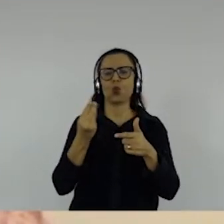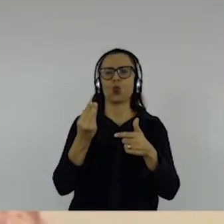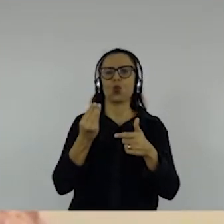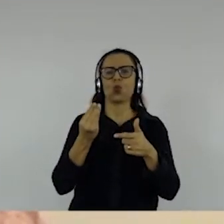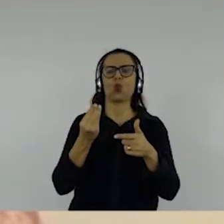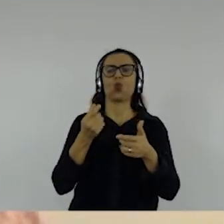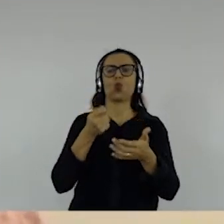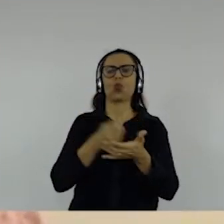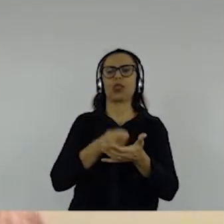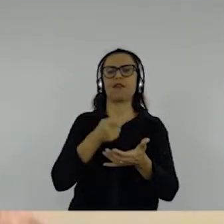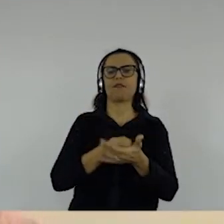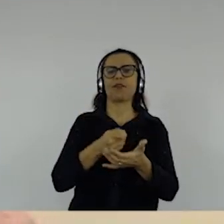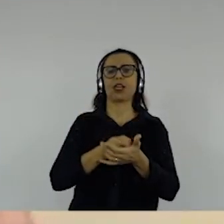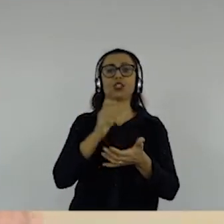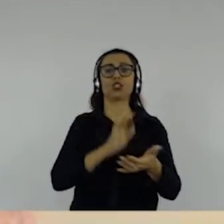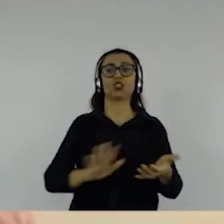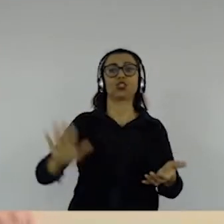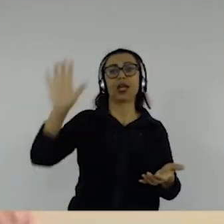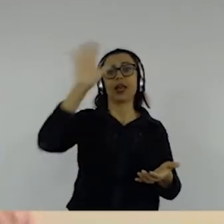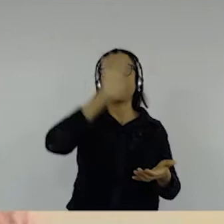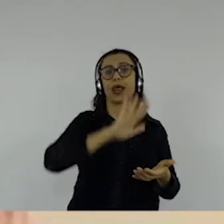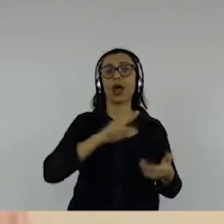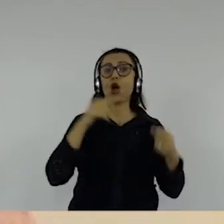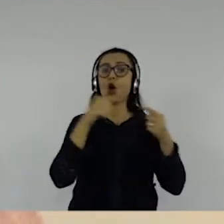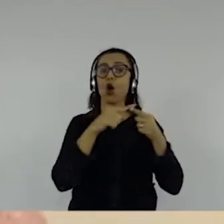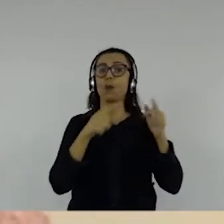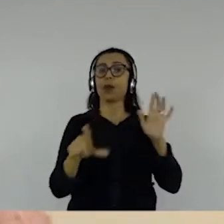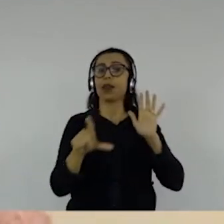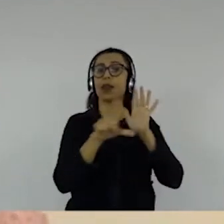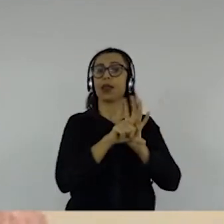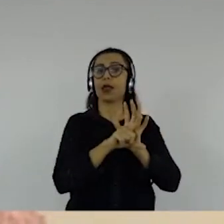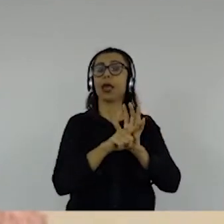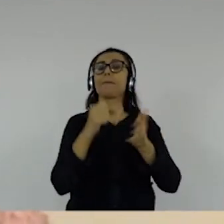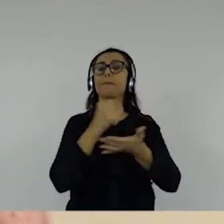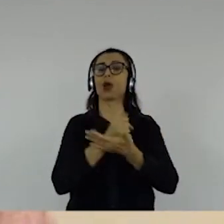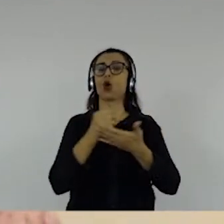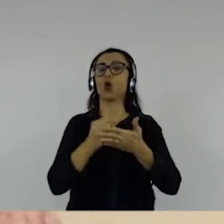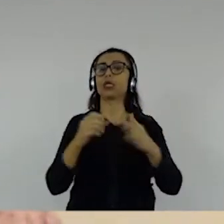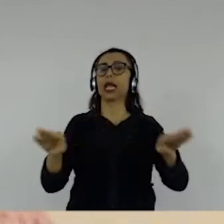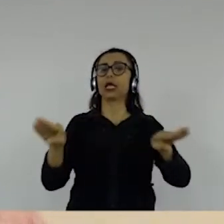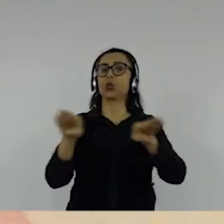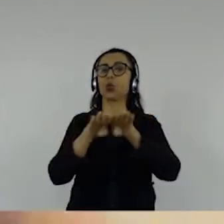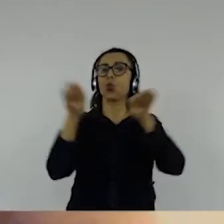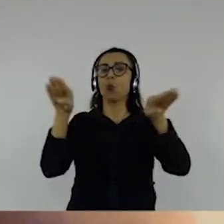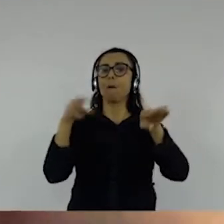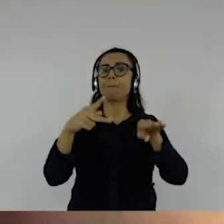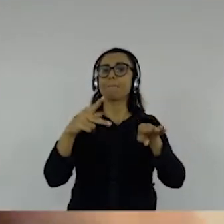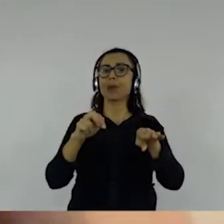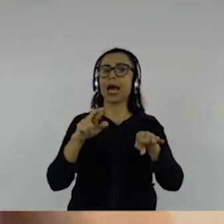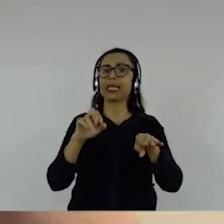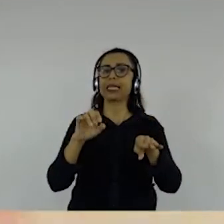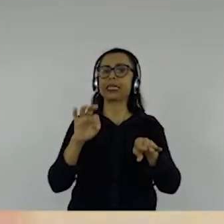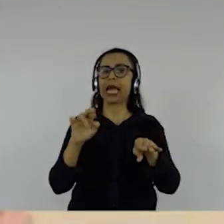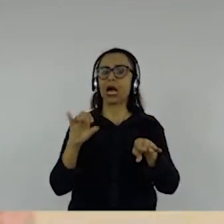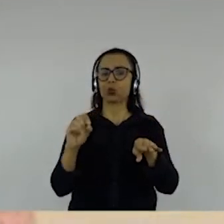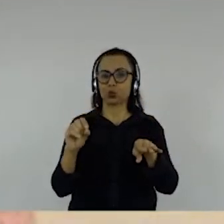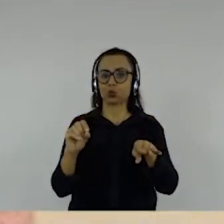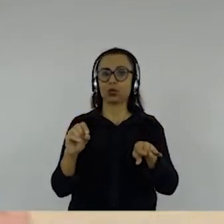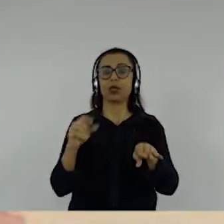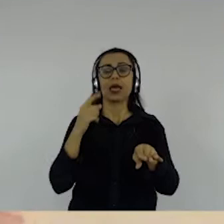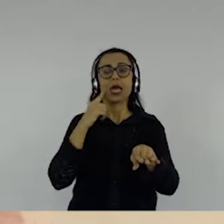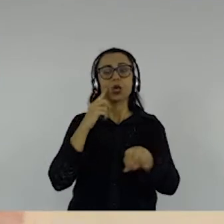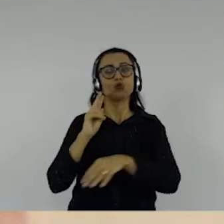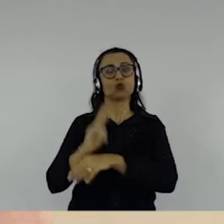geral de renegociação de origem legal e para contratos paritários. Então, é importante fazer essa ressalva, porque nós não